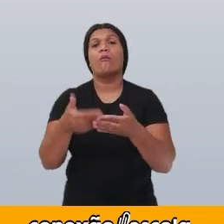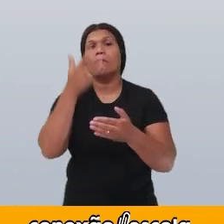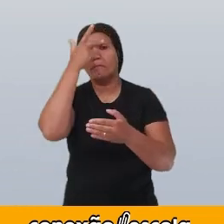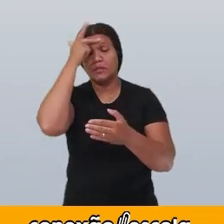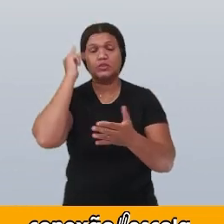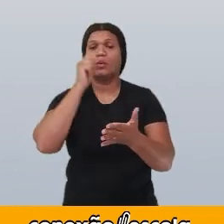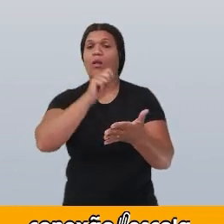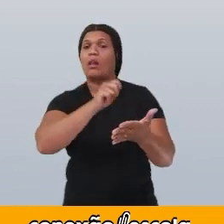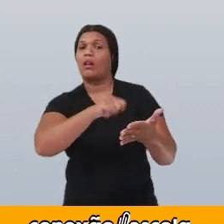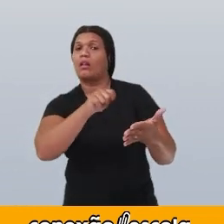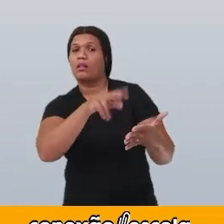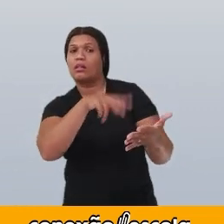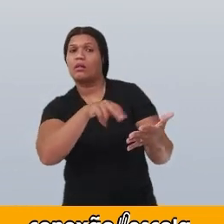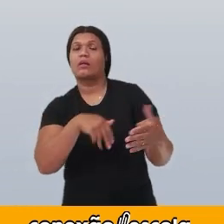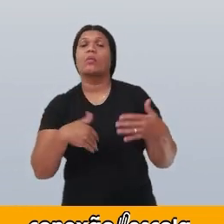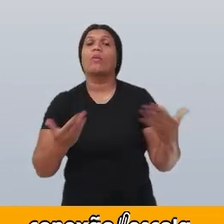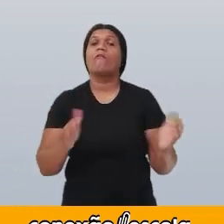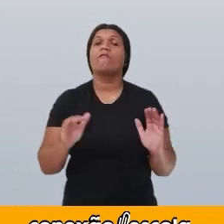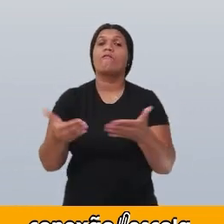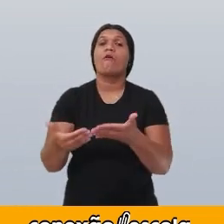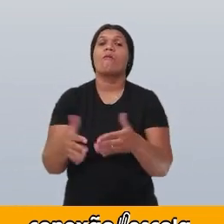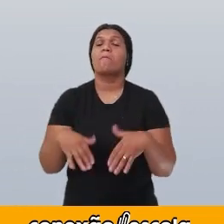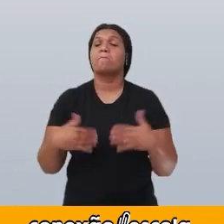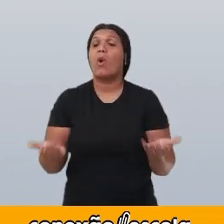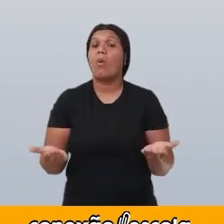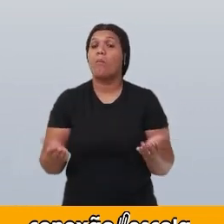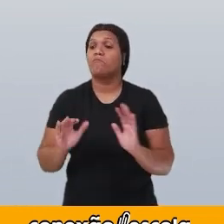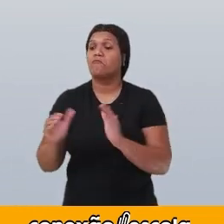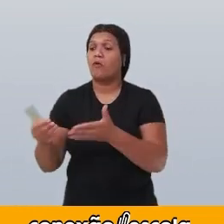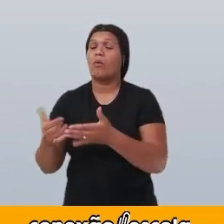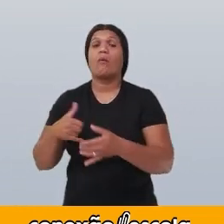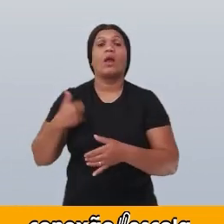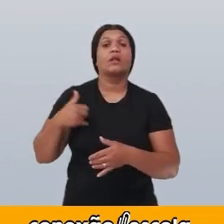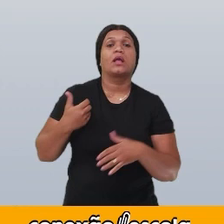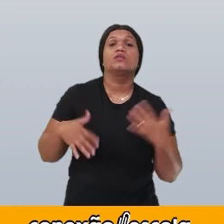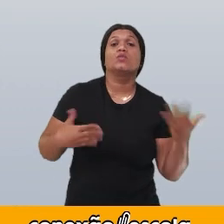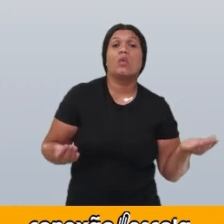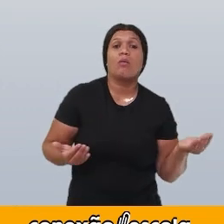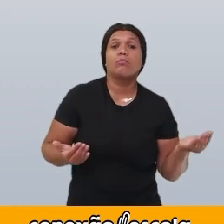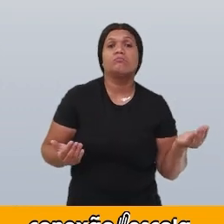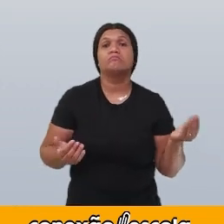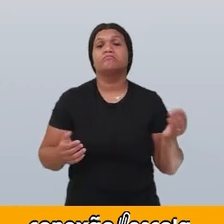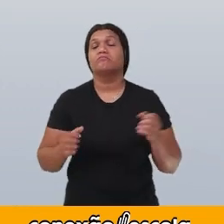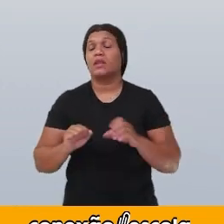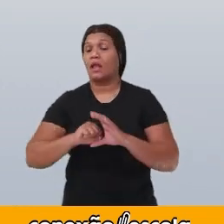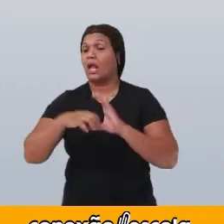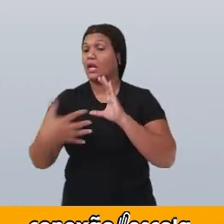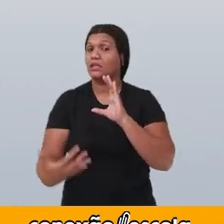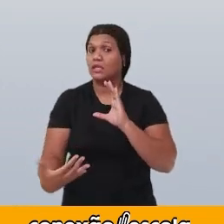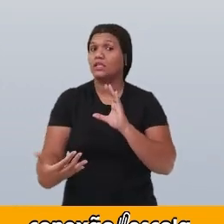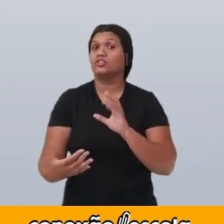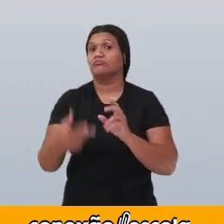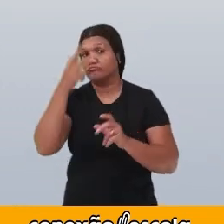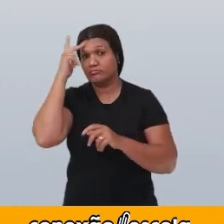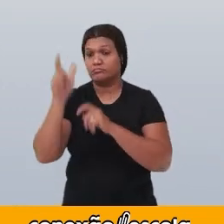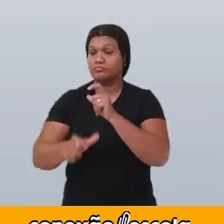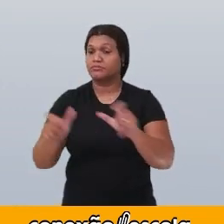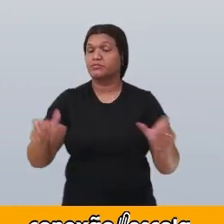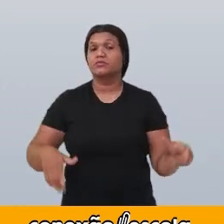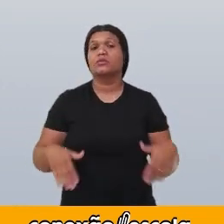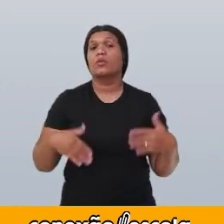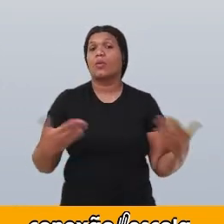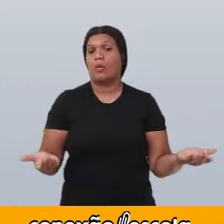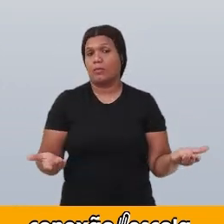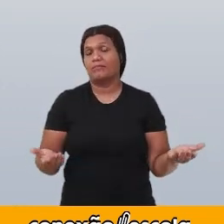está escrevendo essa reportagem para qual público? Qual faixa etária? Quais são as características desses leitores ou